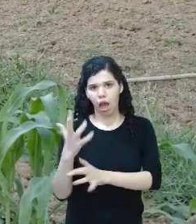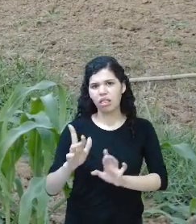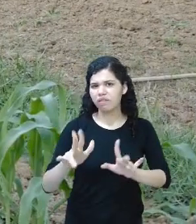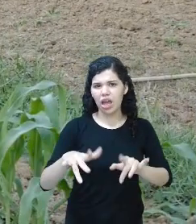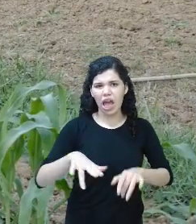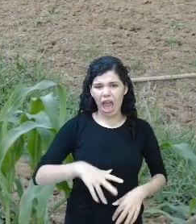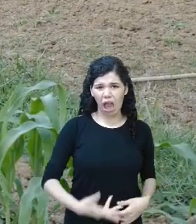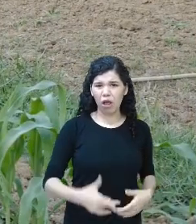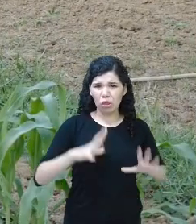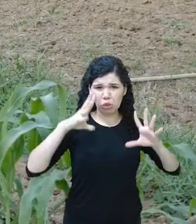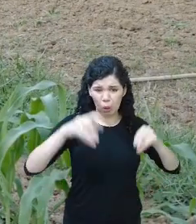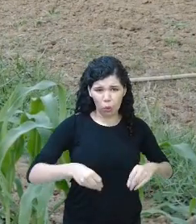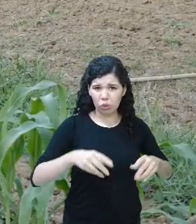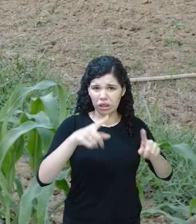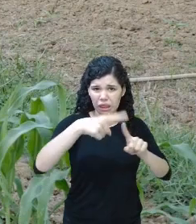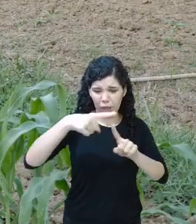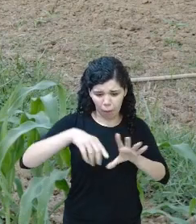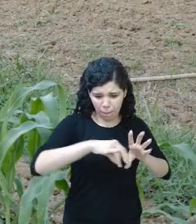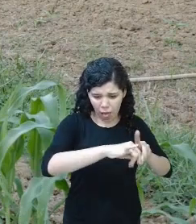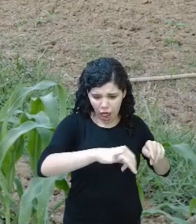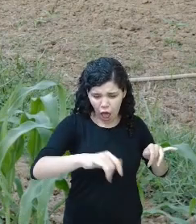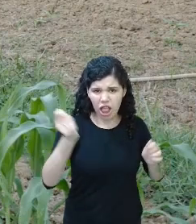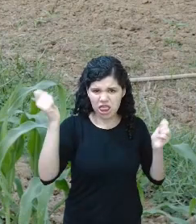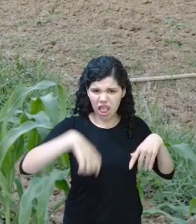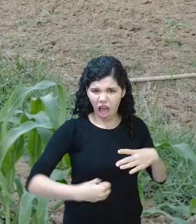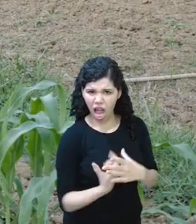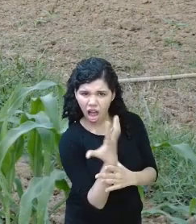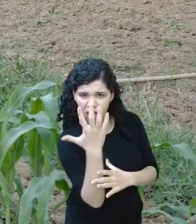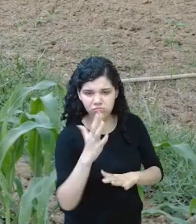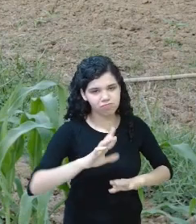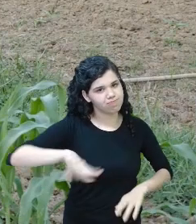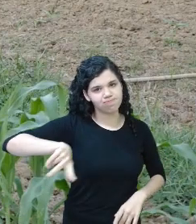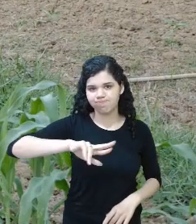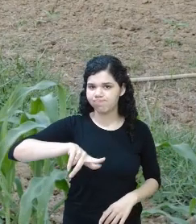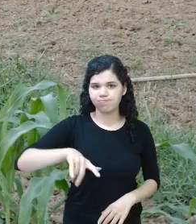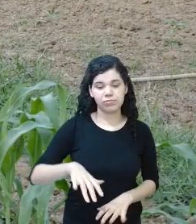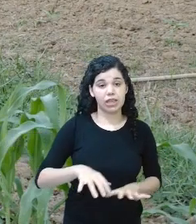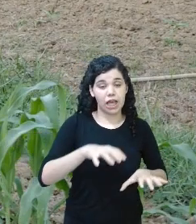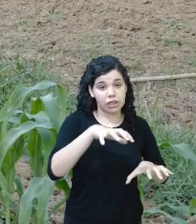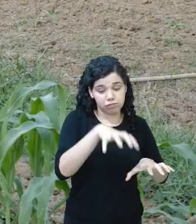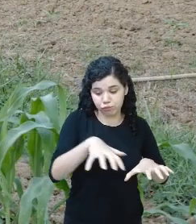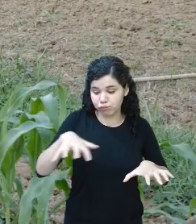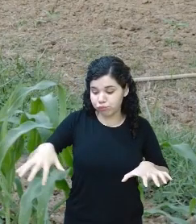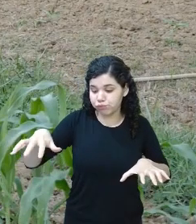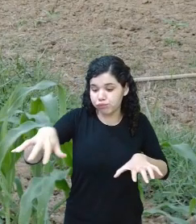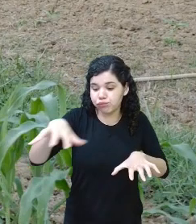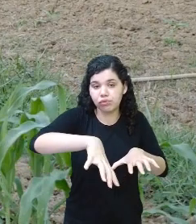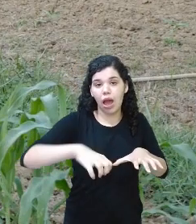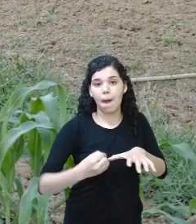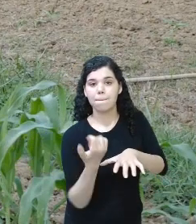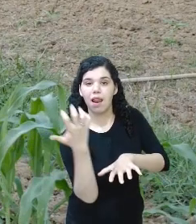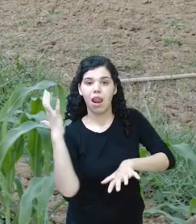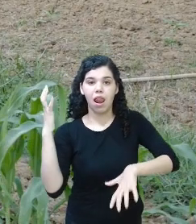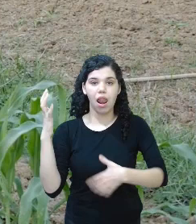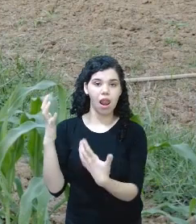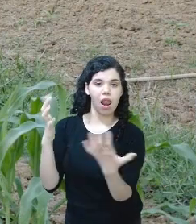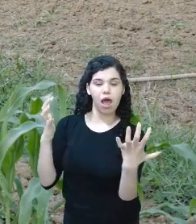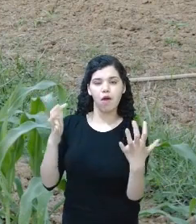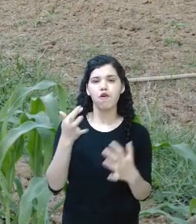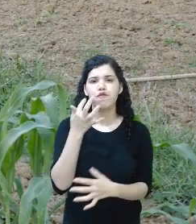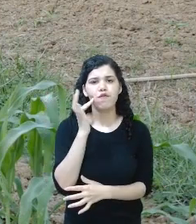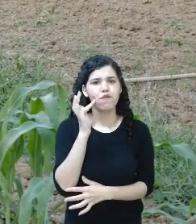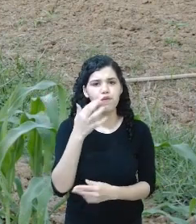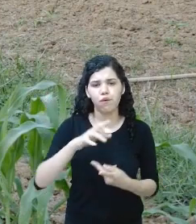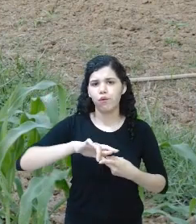é todo o solo que a gente consegue plantar determinadas coisas. Cada planta, cada